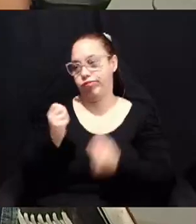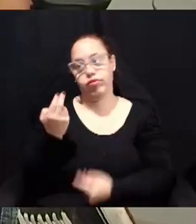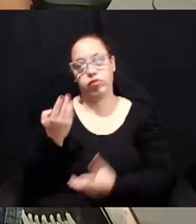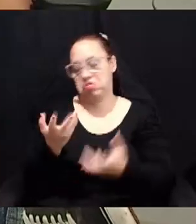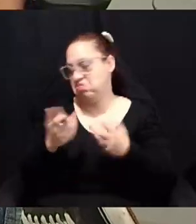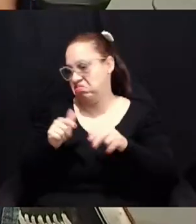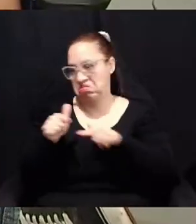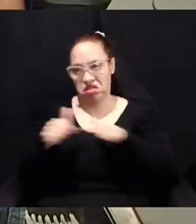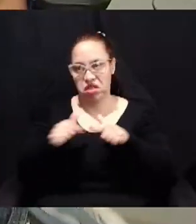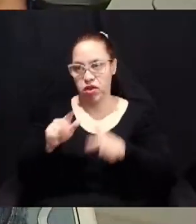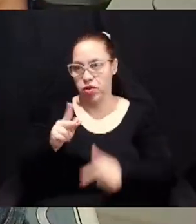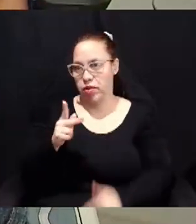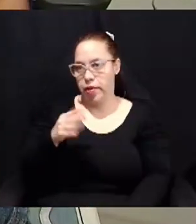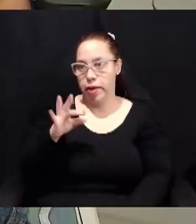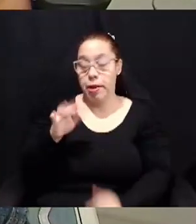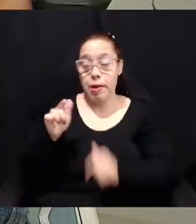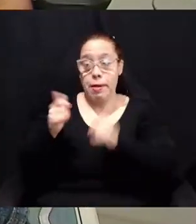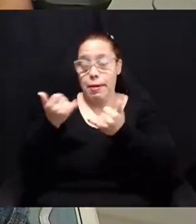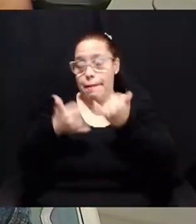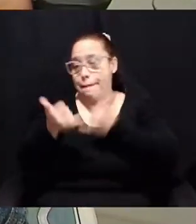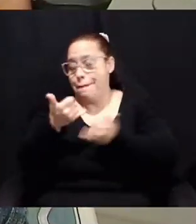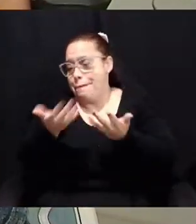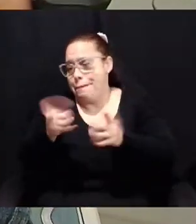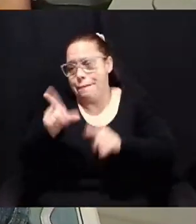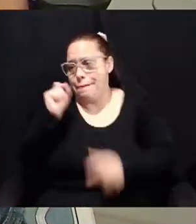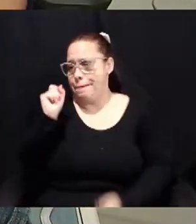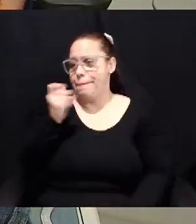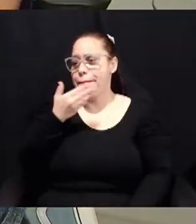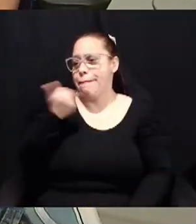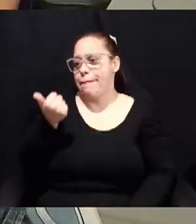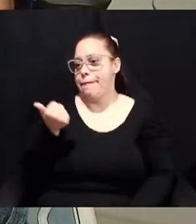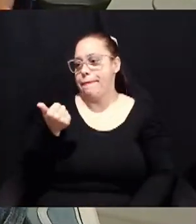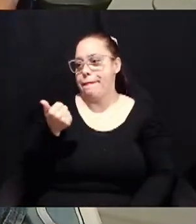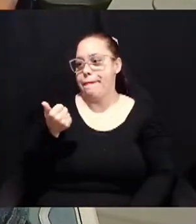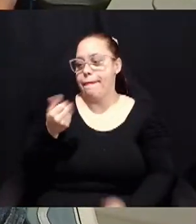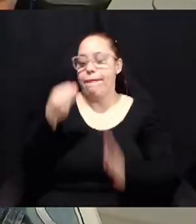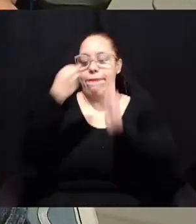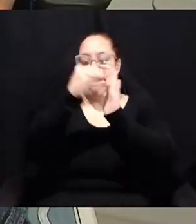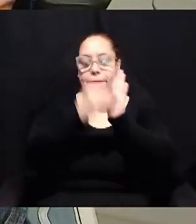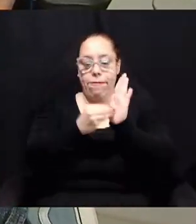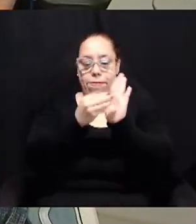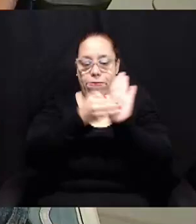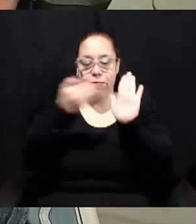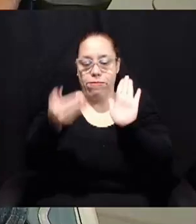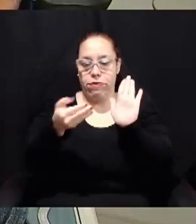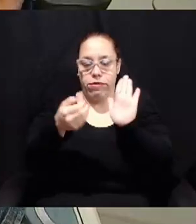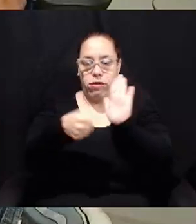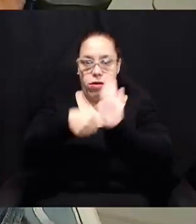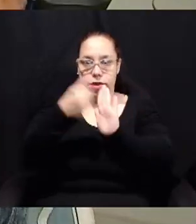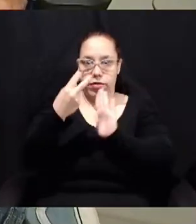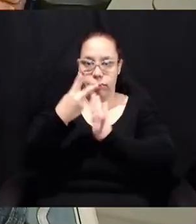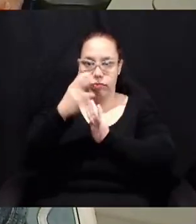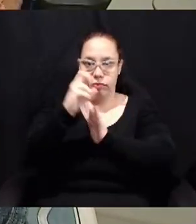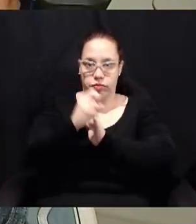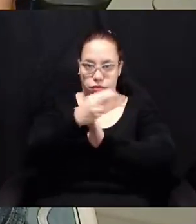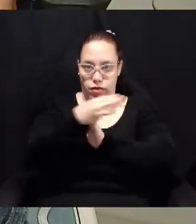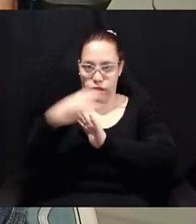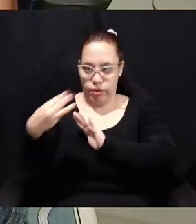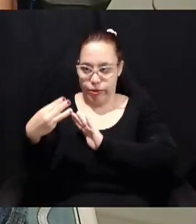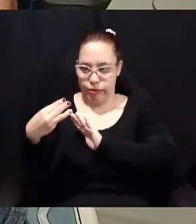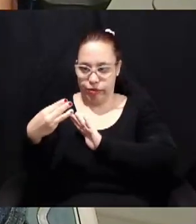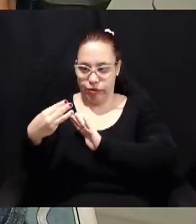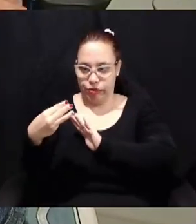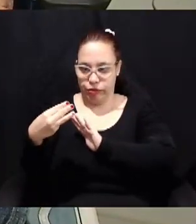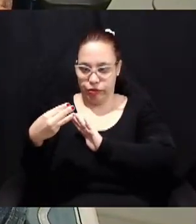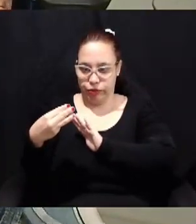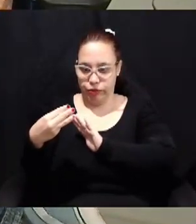hobby também, não tem problema nenhum. Tudo isso a gente colocou lá. A primeira edição saiu em 2023.